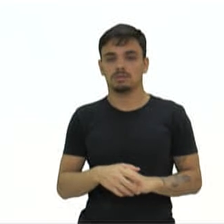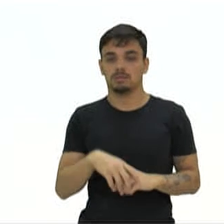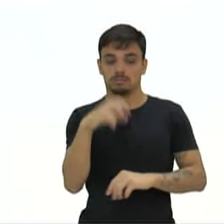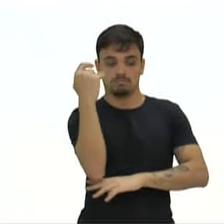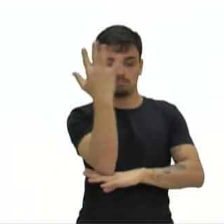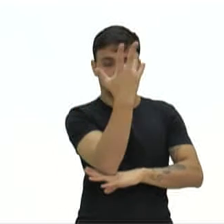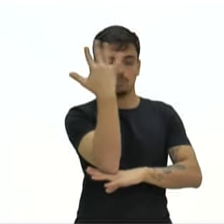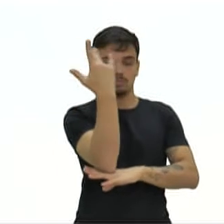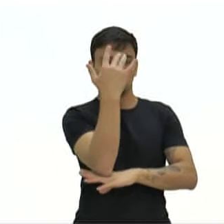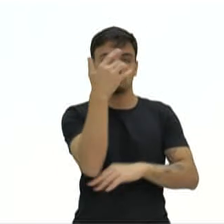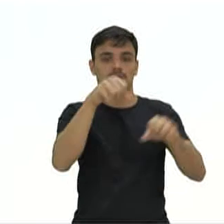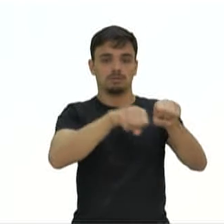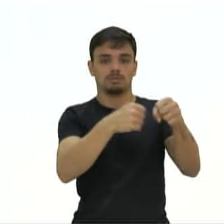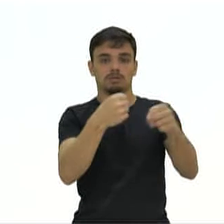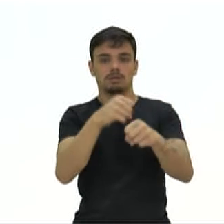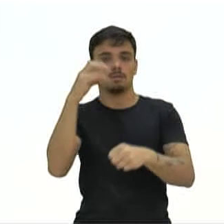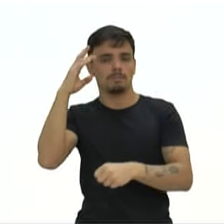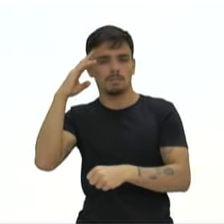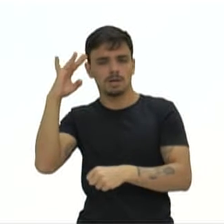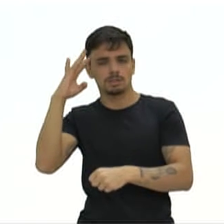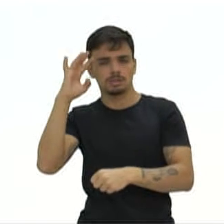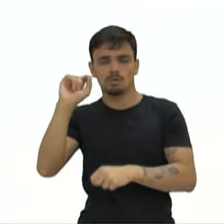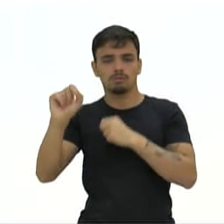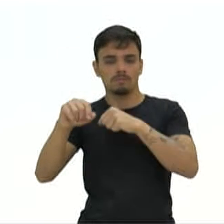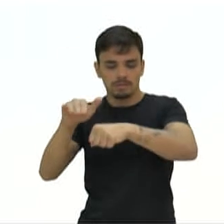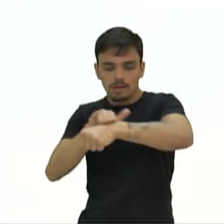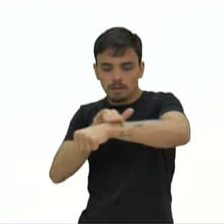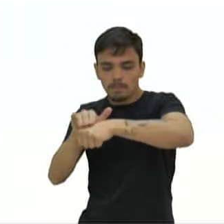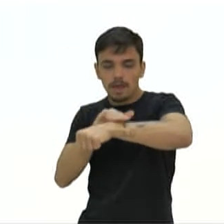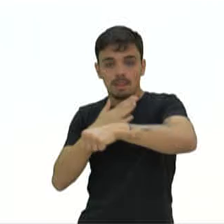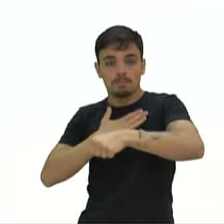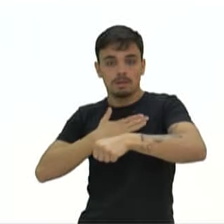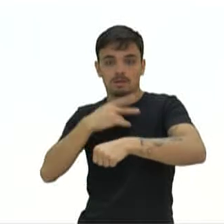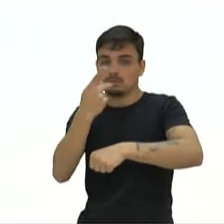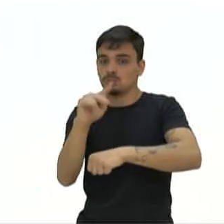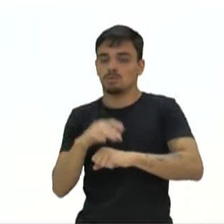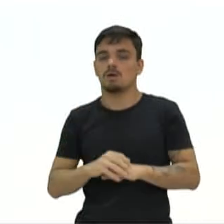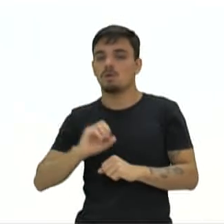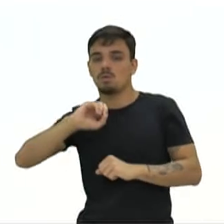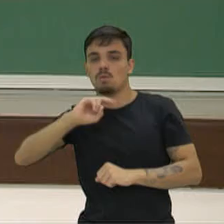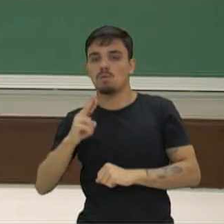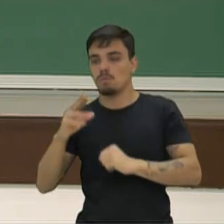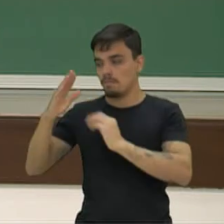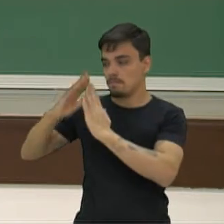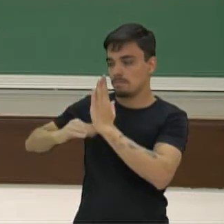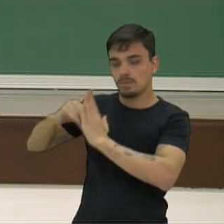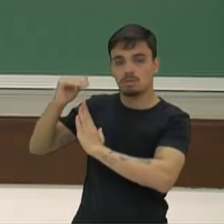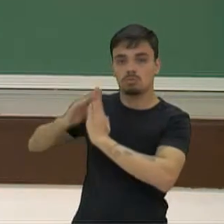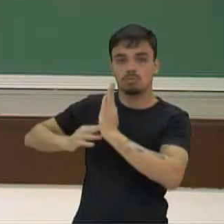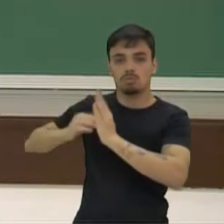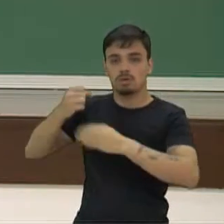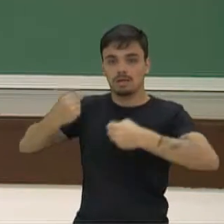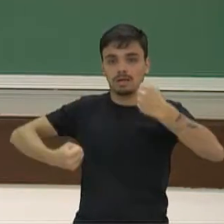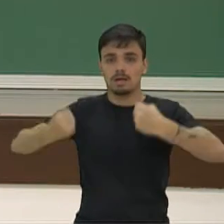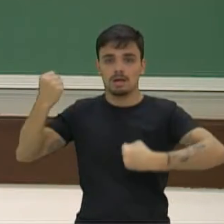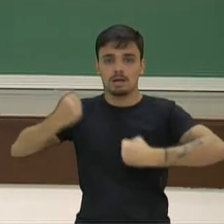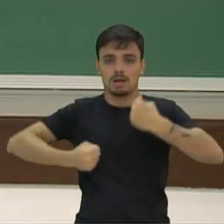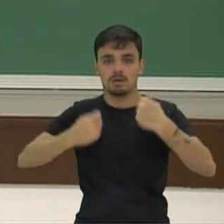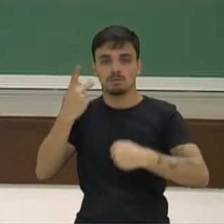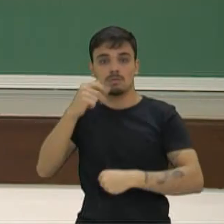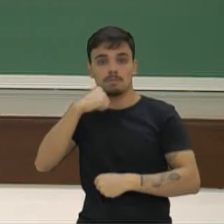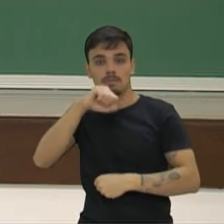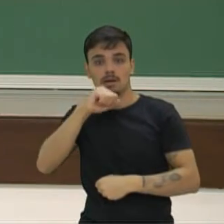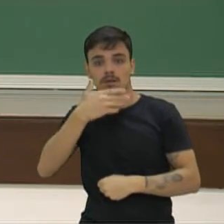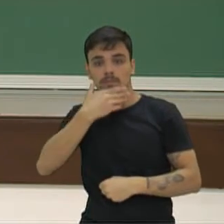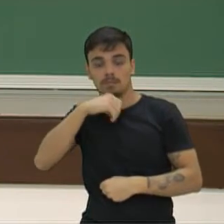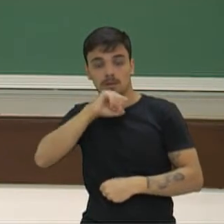a vegetação, imagina o que vai fazer com a minha pele, com a tua pele. Imagina o que faz com a pintura dos automóveis, o prejuízo que dará para seu pai, para sua mãe,